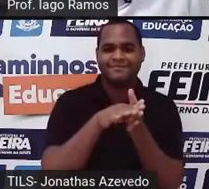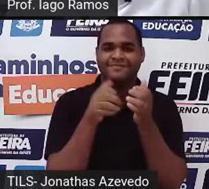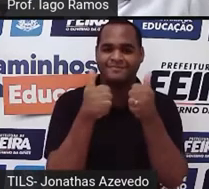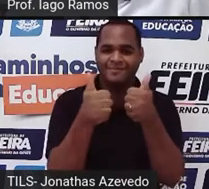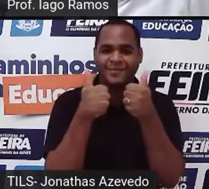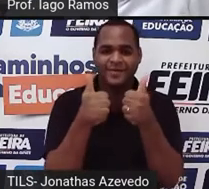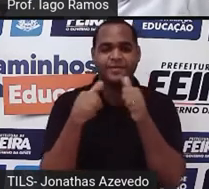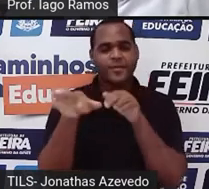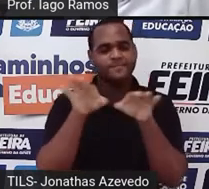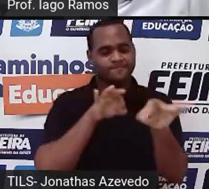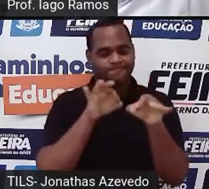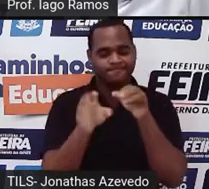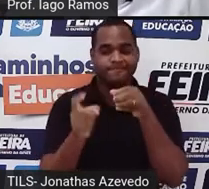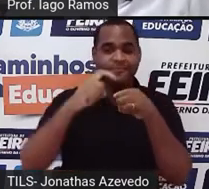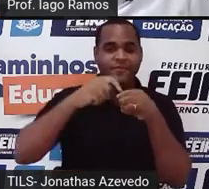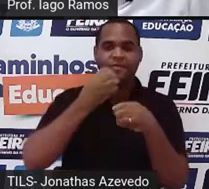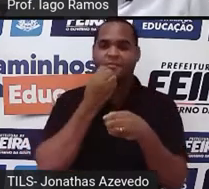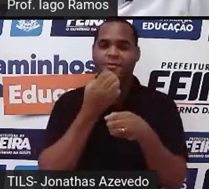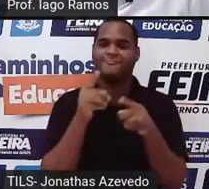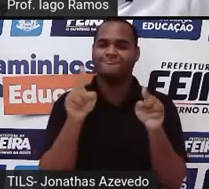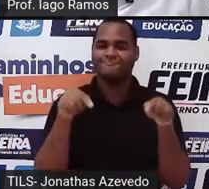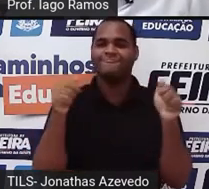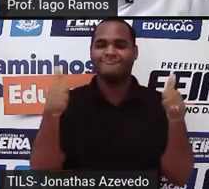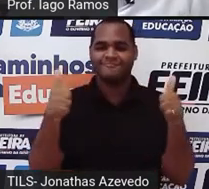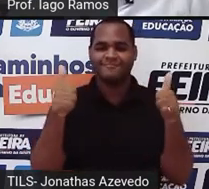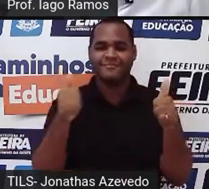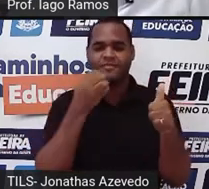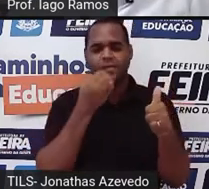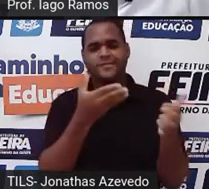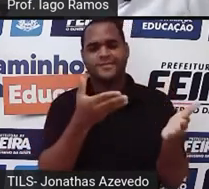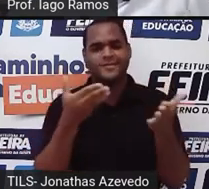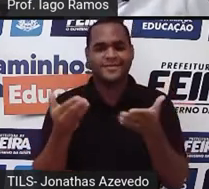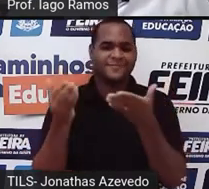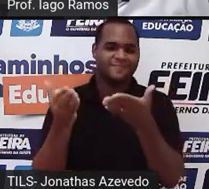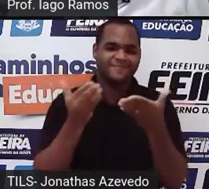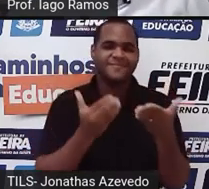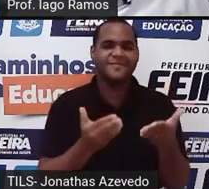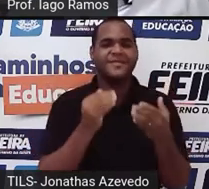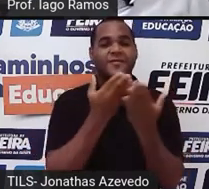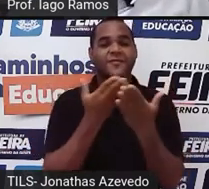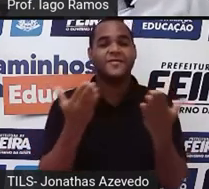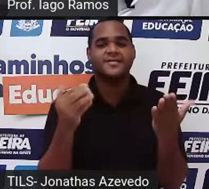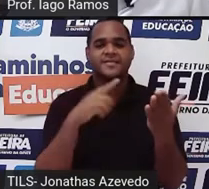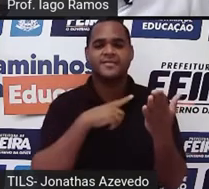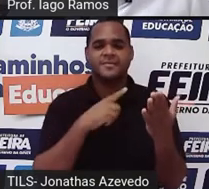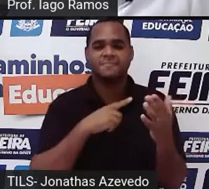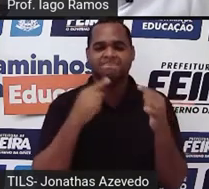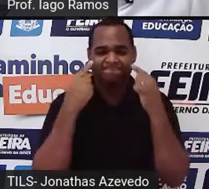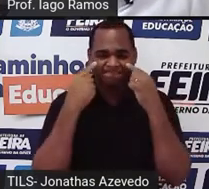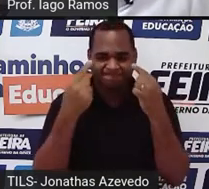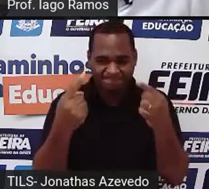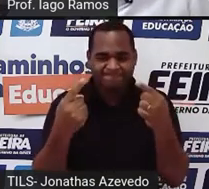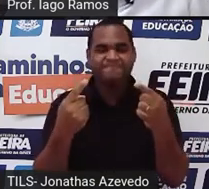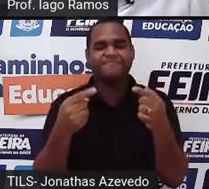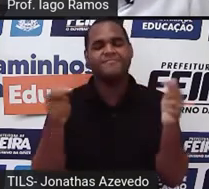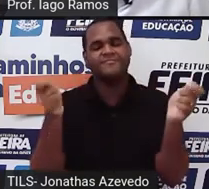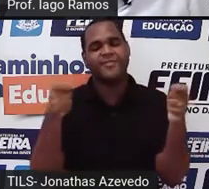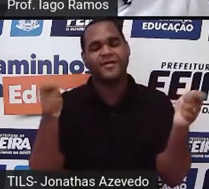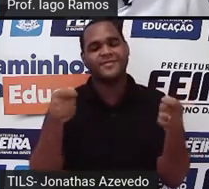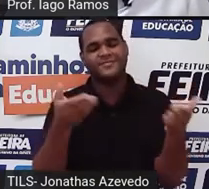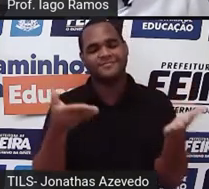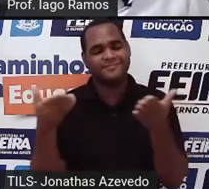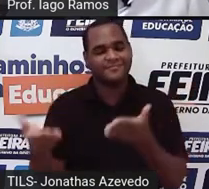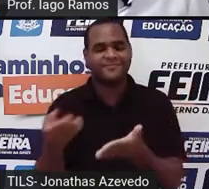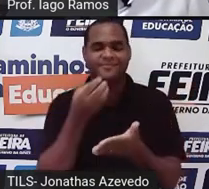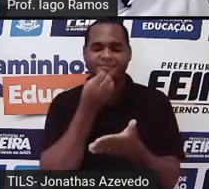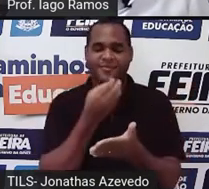Chegamos, estamos de volta, é isso aí, boas-vindas para você que está aí do outro lado. Sejam bem-vindos,